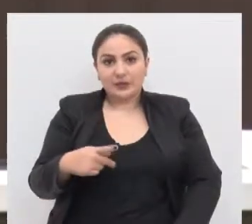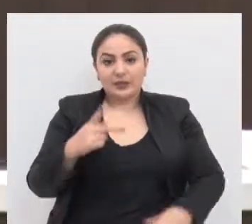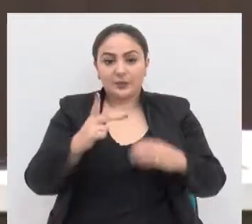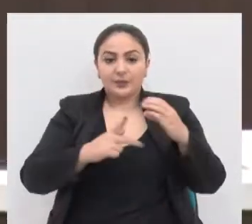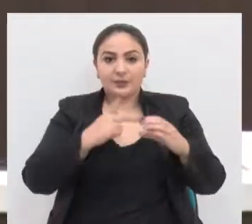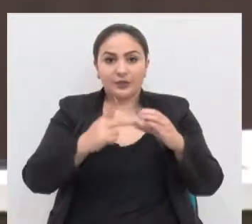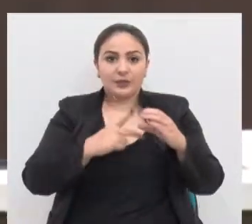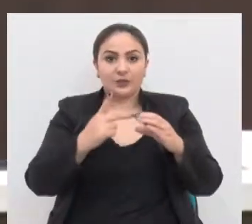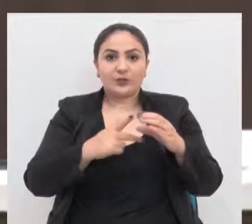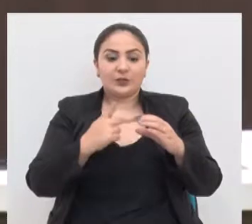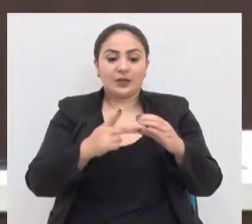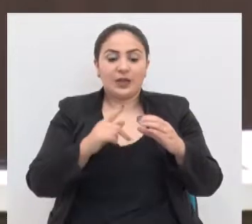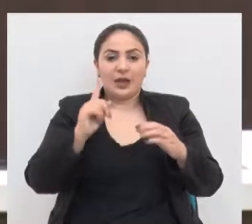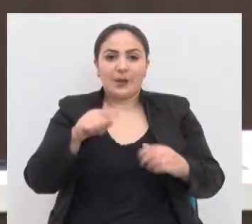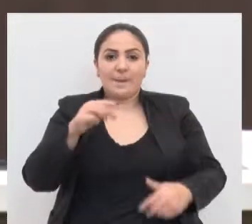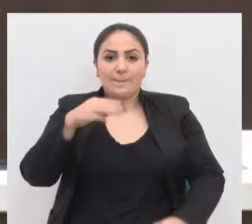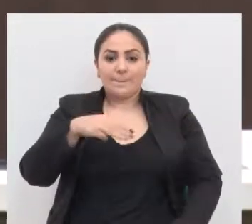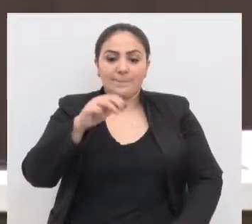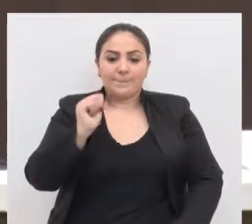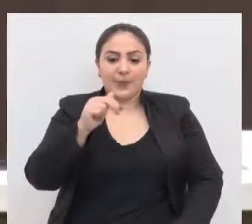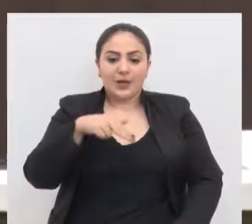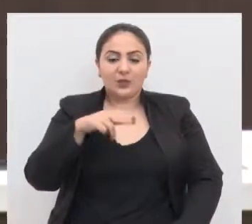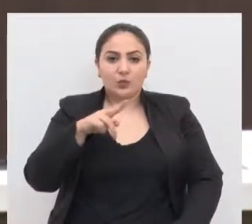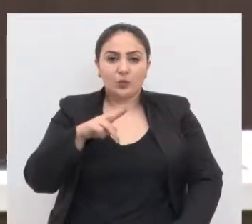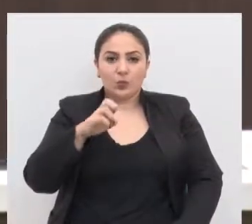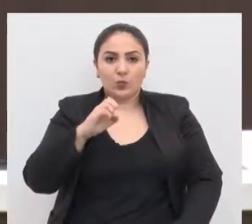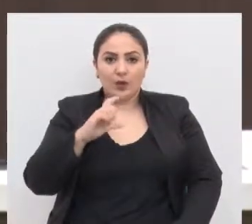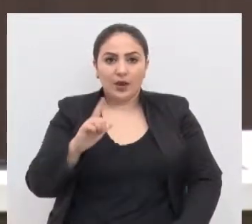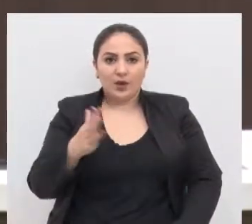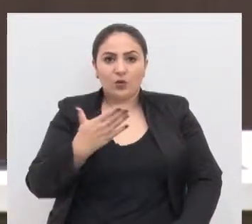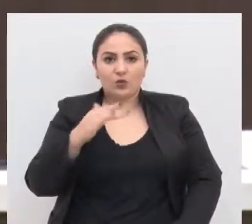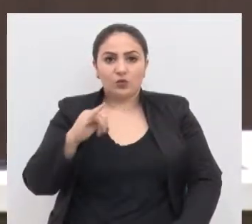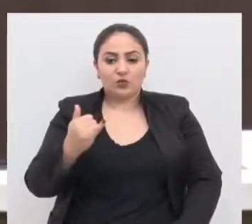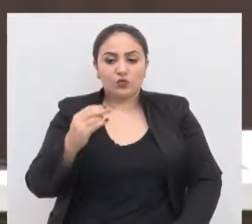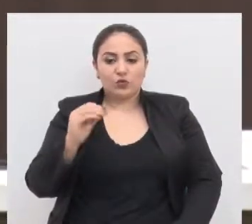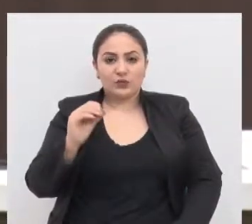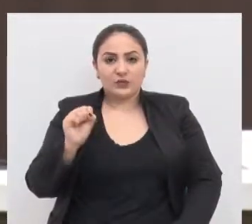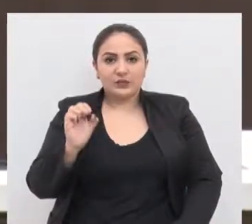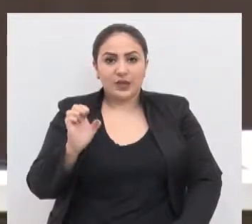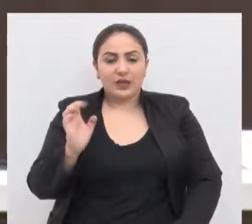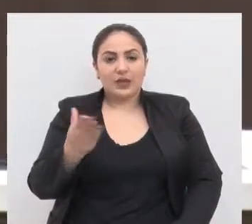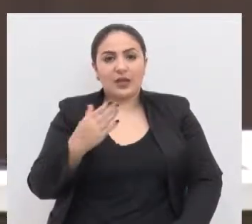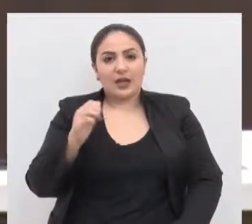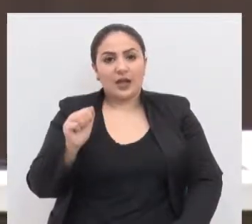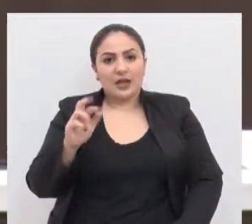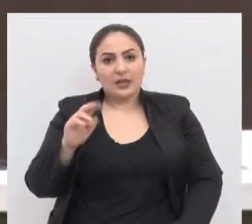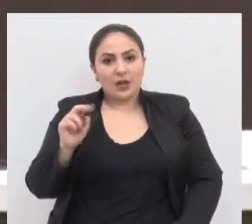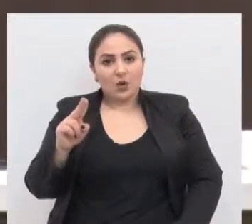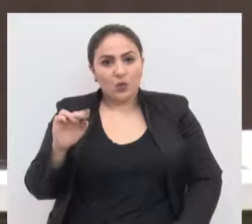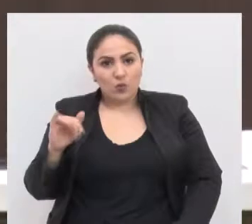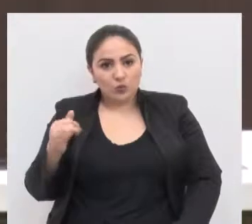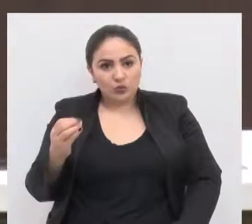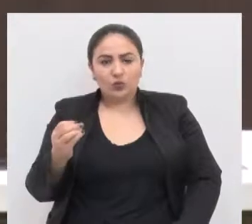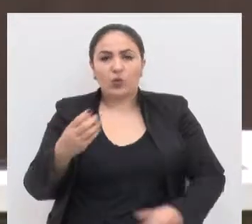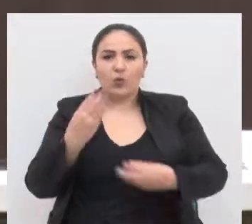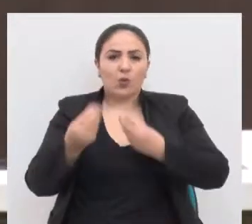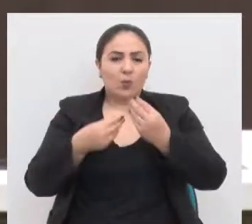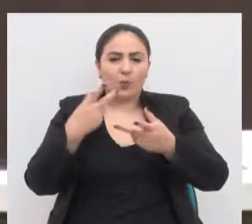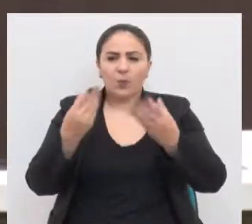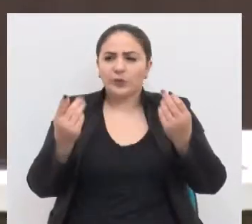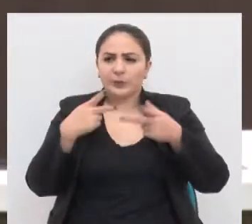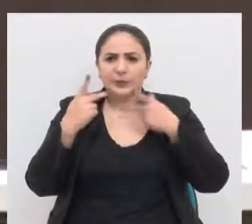de Vereadores foi Manuel José de Araújo, conforme falado aqui pelo Fernando